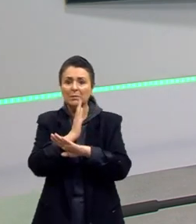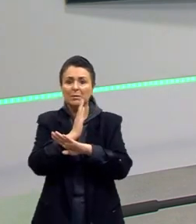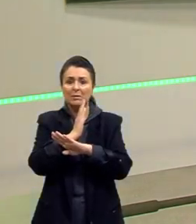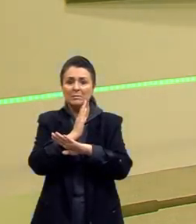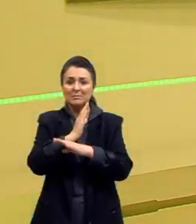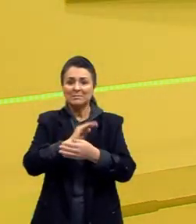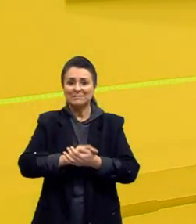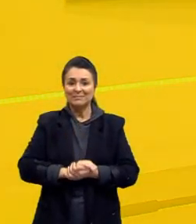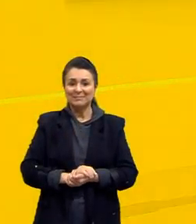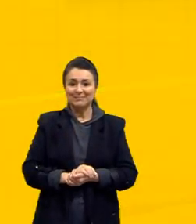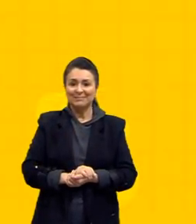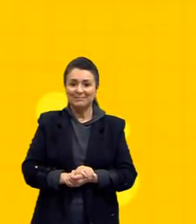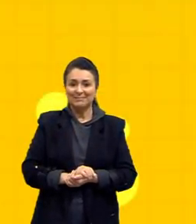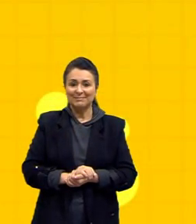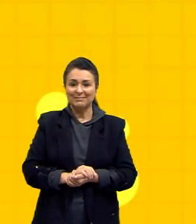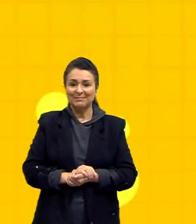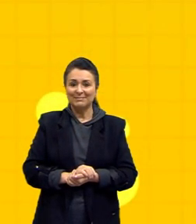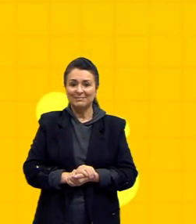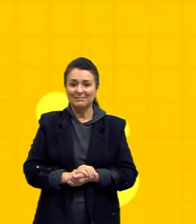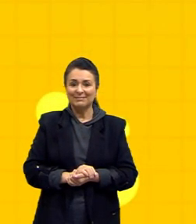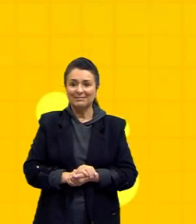passar E aí